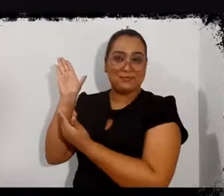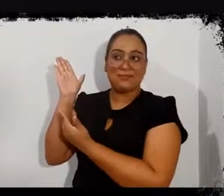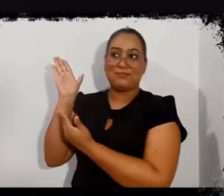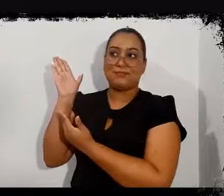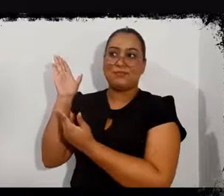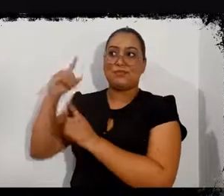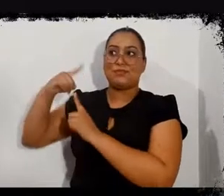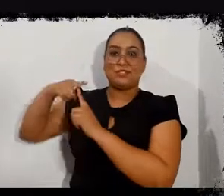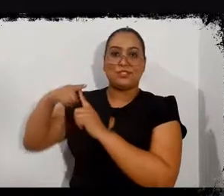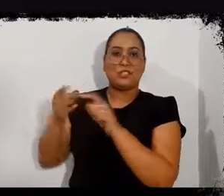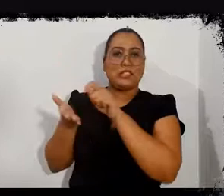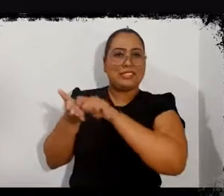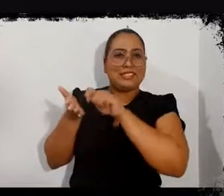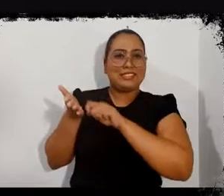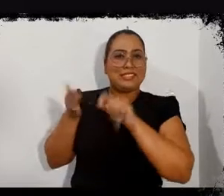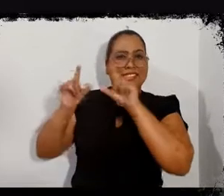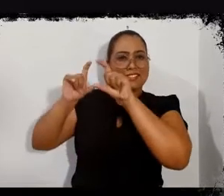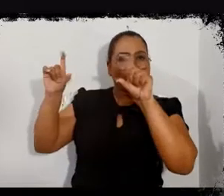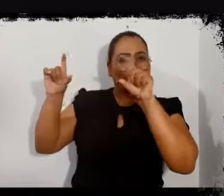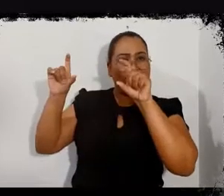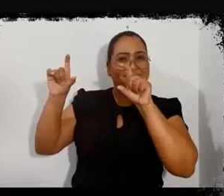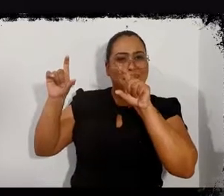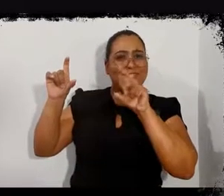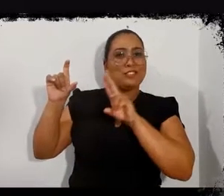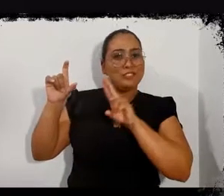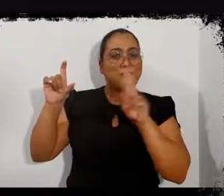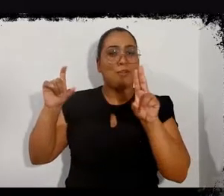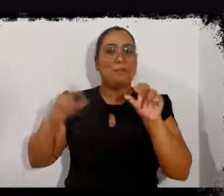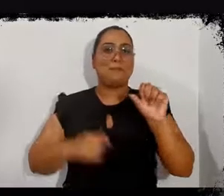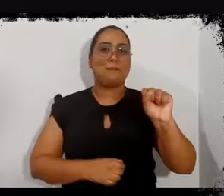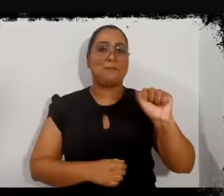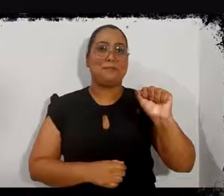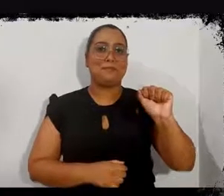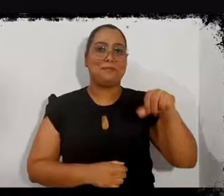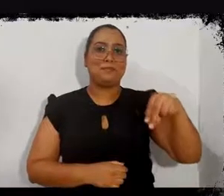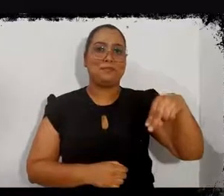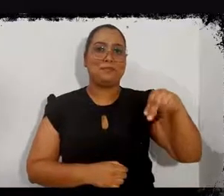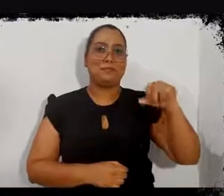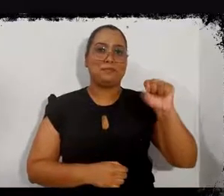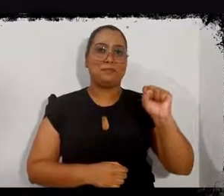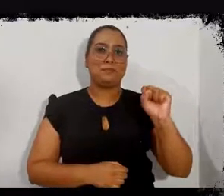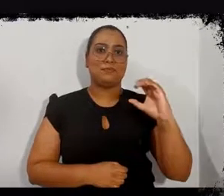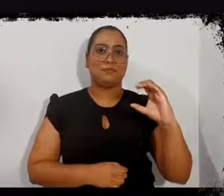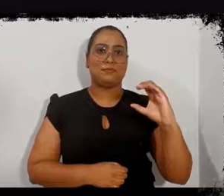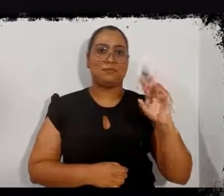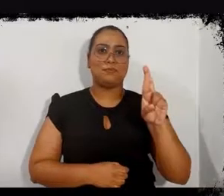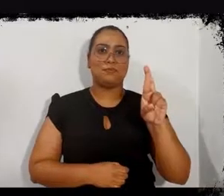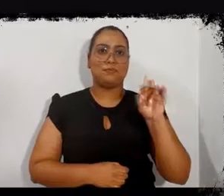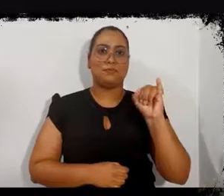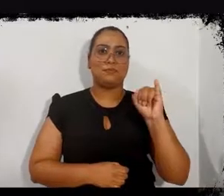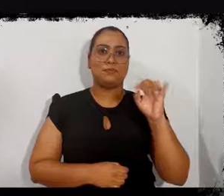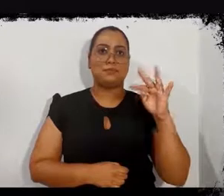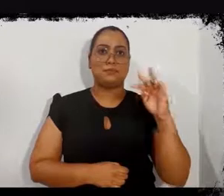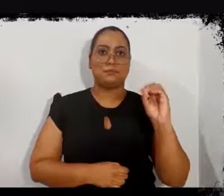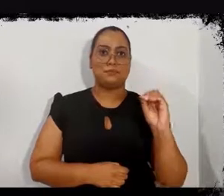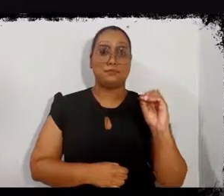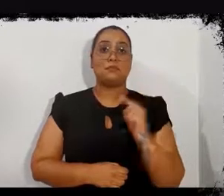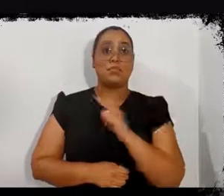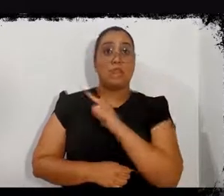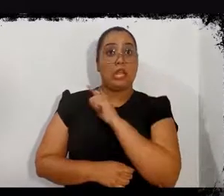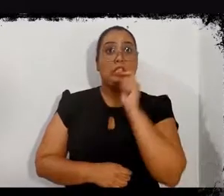em sânscrito na parte de cima. O Benfey afirmava que essas